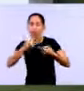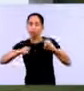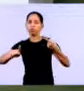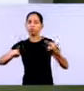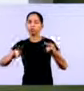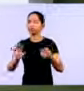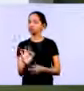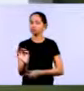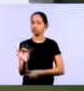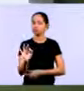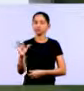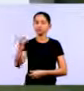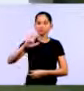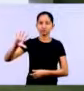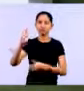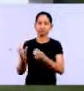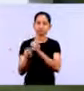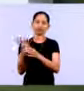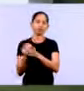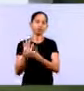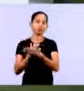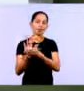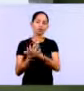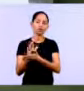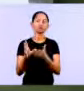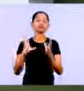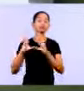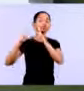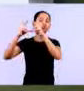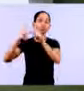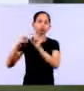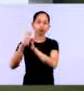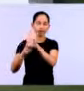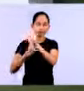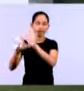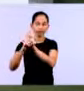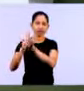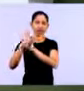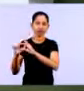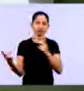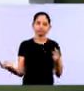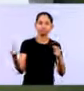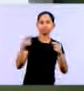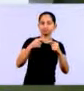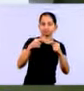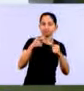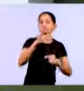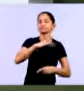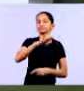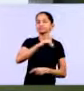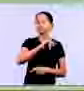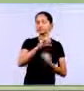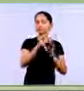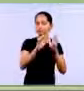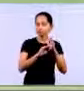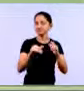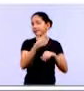a Constituição e todas as normas, em especial do direito tributário, emanam da nossa carta